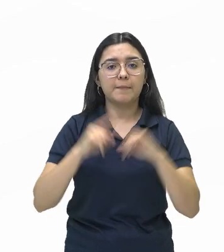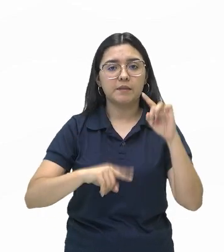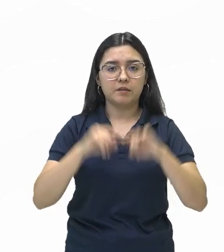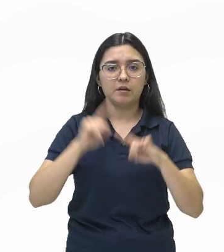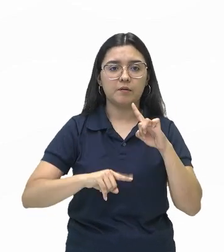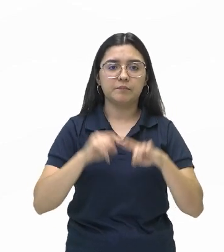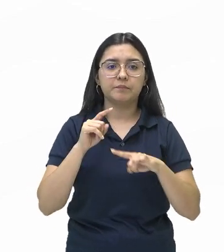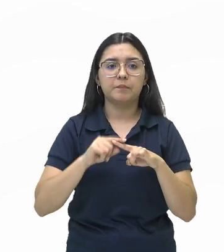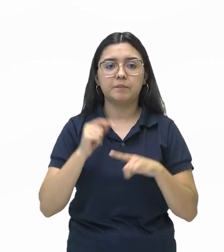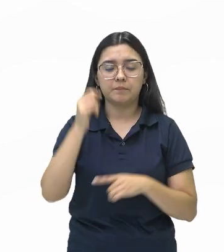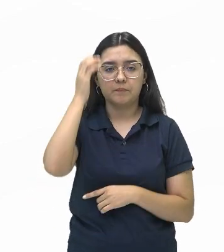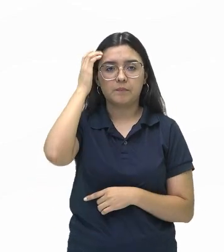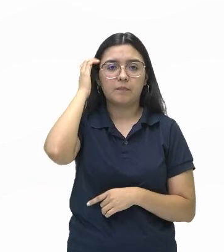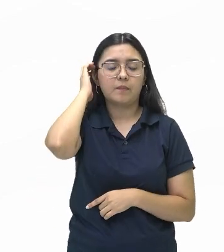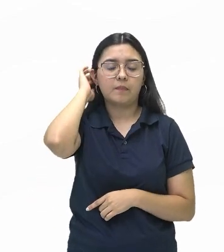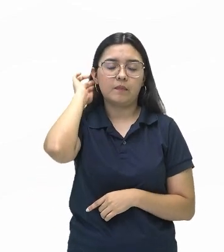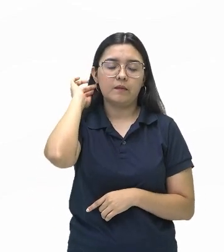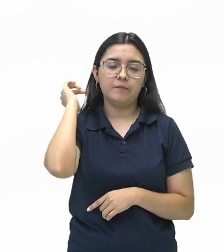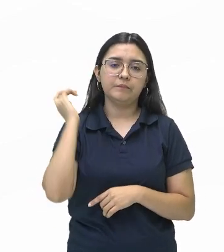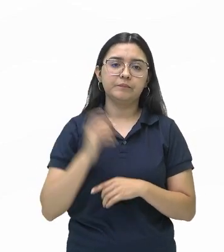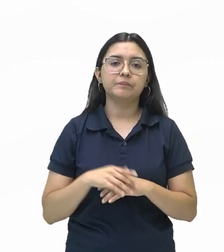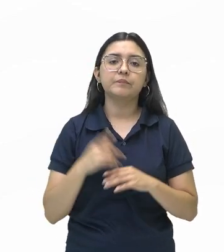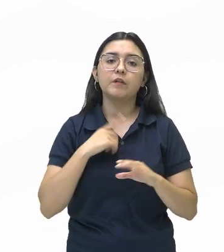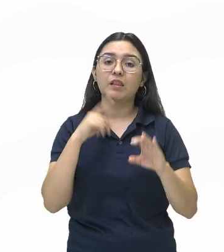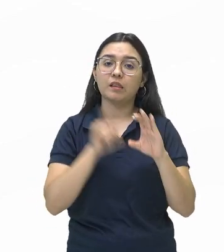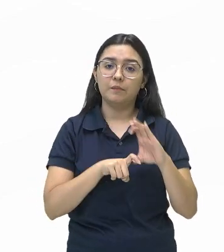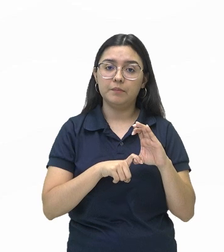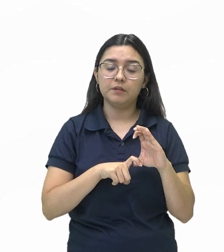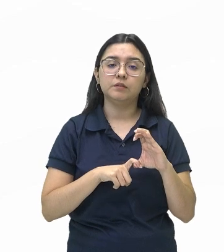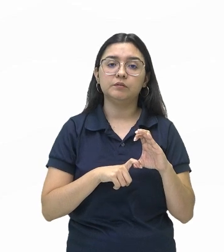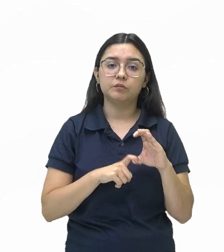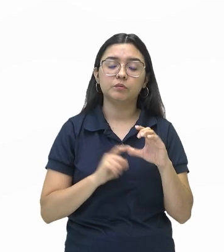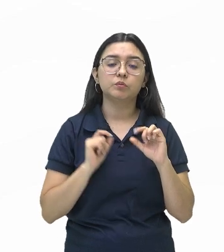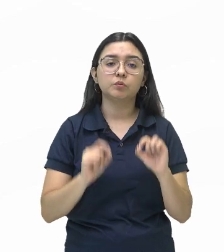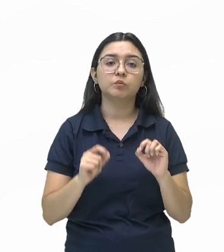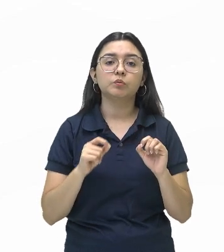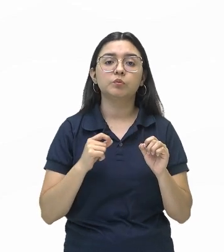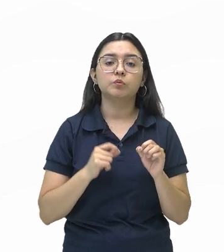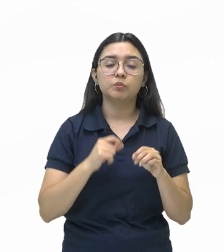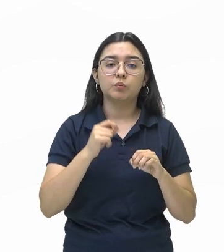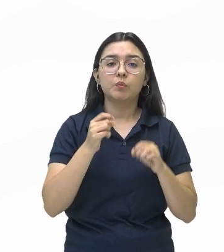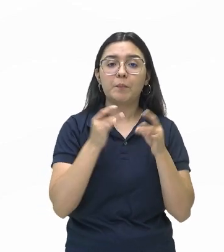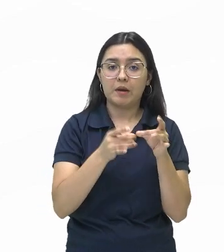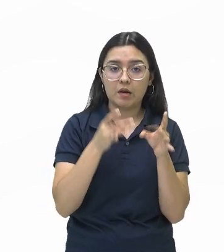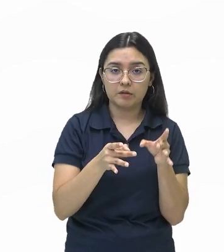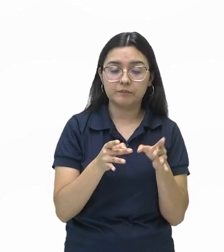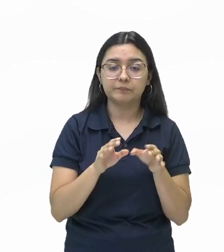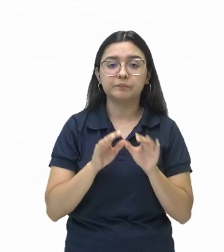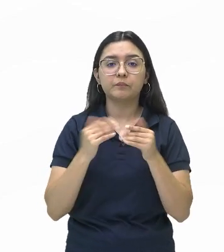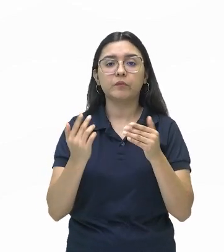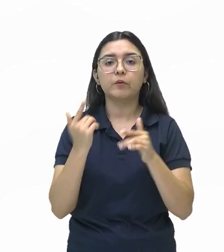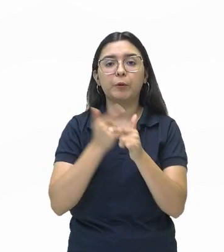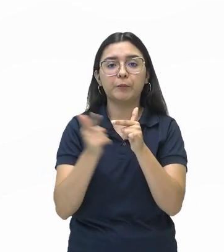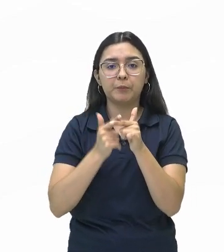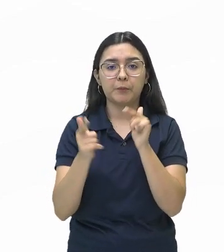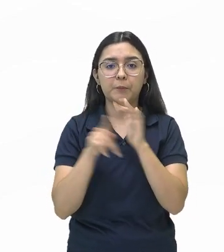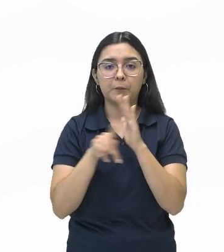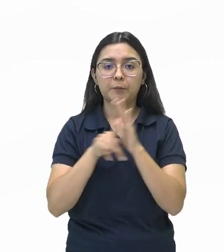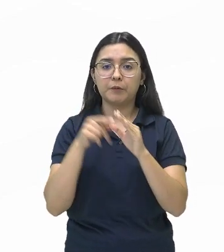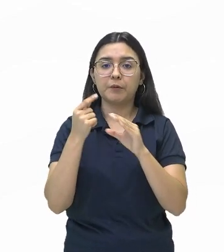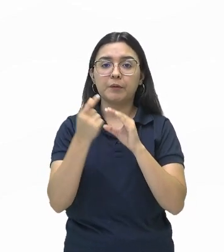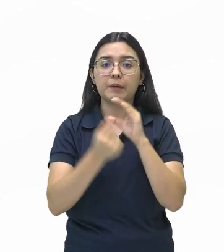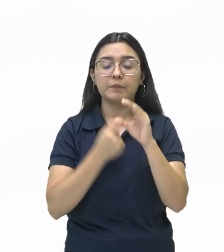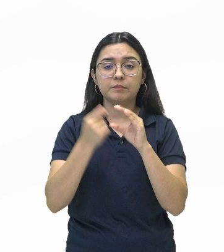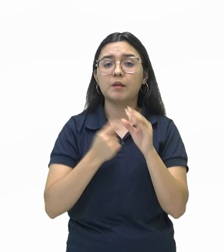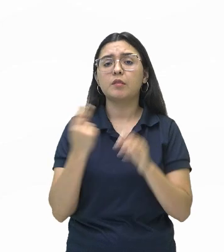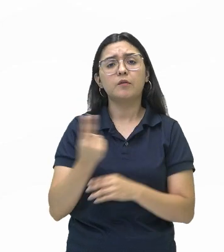né? Então, ele vai se tornando dependente do mercado. E aqui o problema do capitalismo é que ele